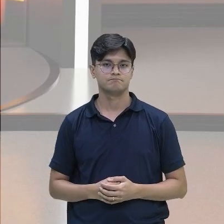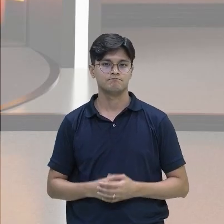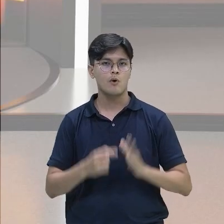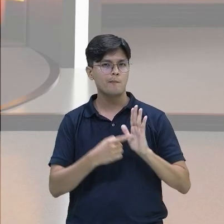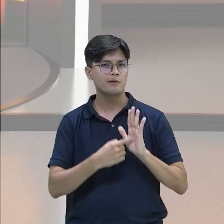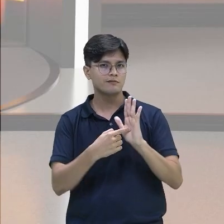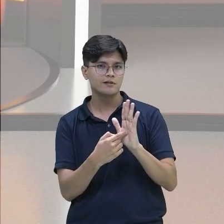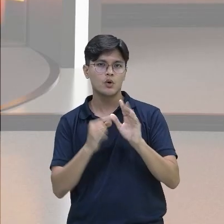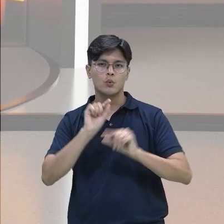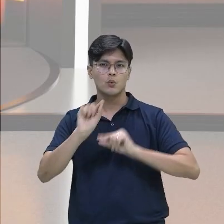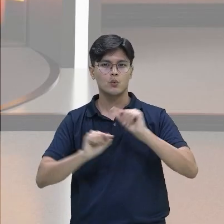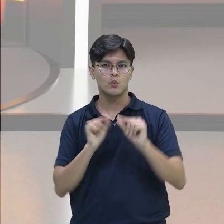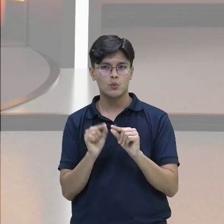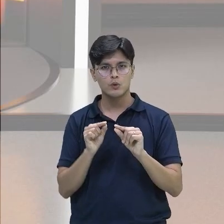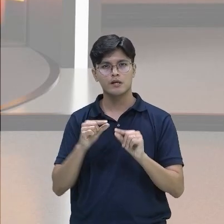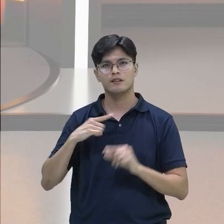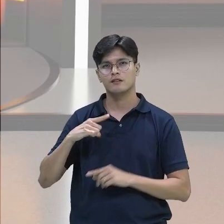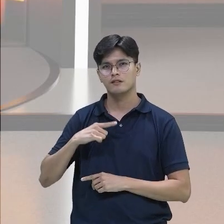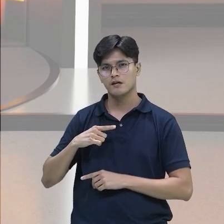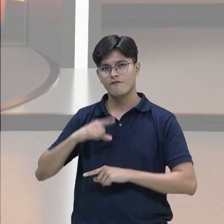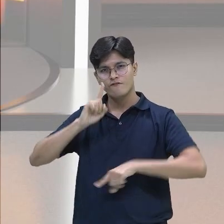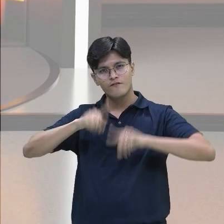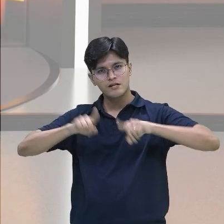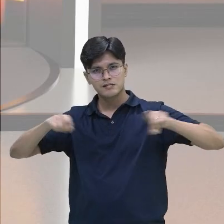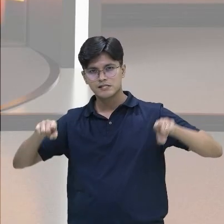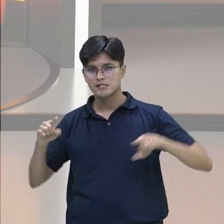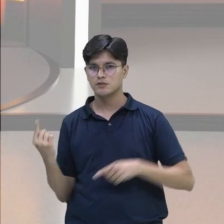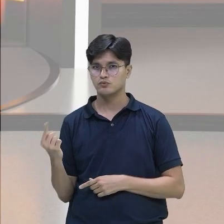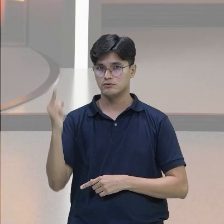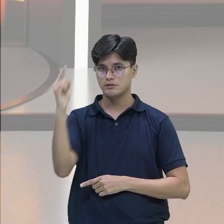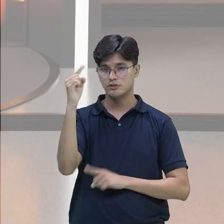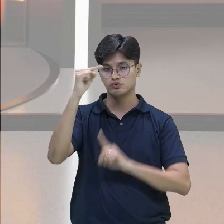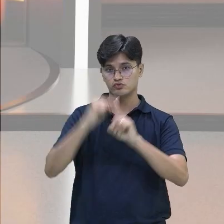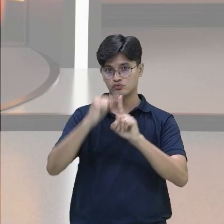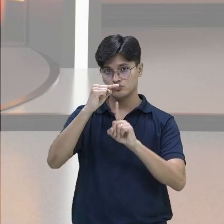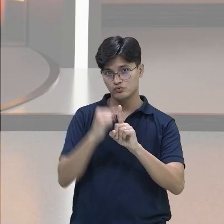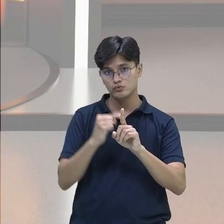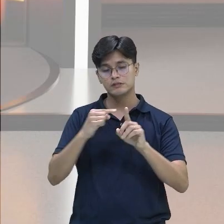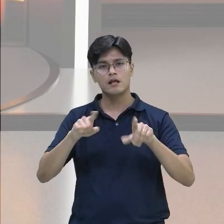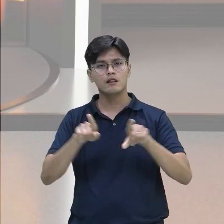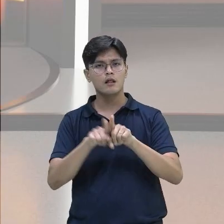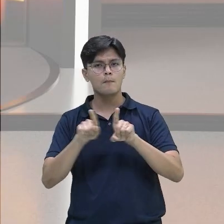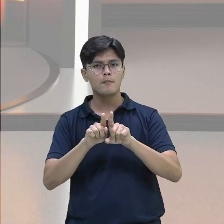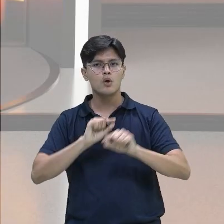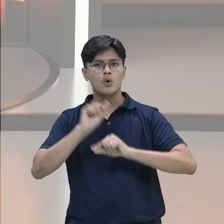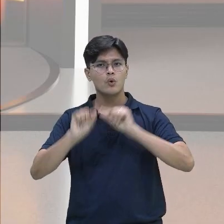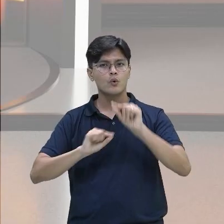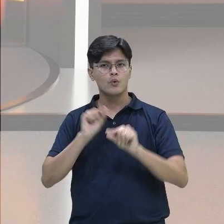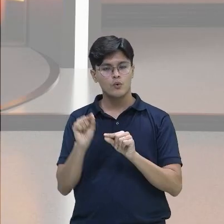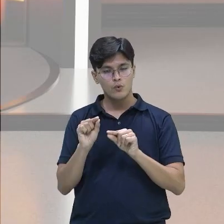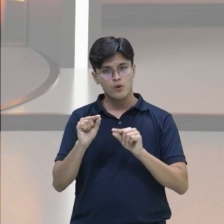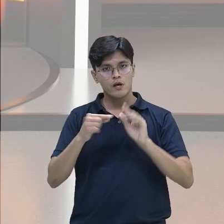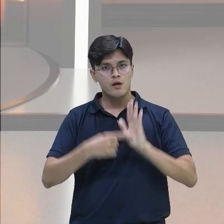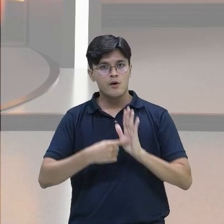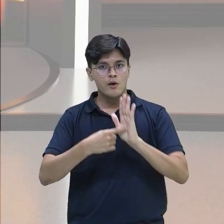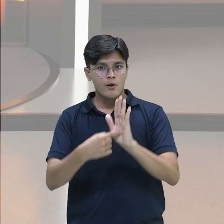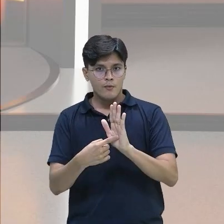apresentar diferentes altitudes e isso, consequentemente, acaba apresentando para a gente essas